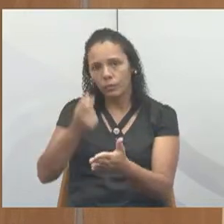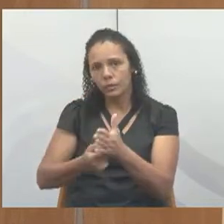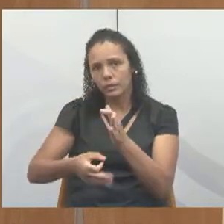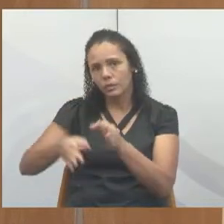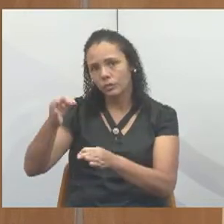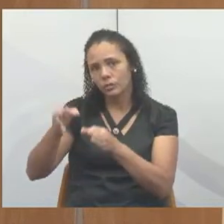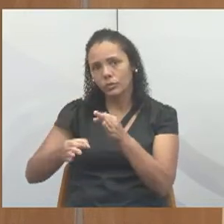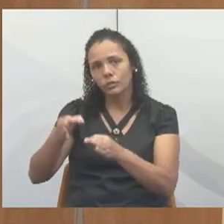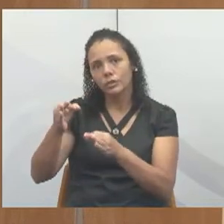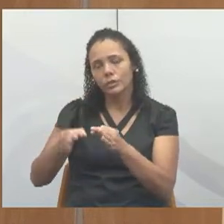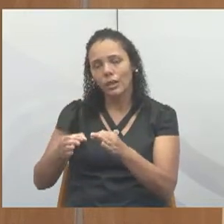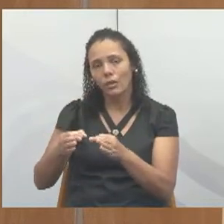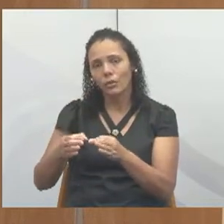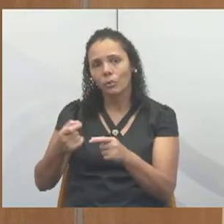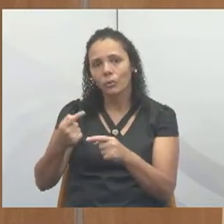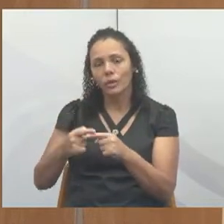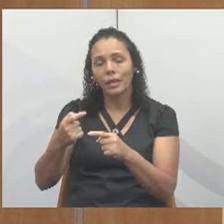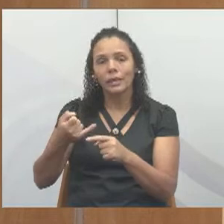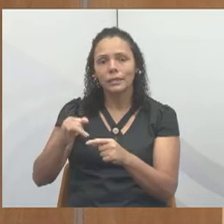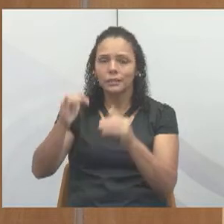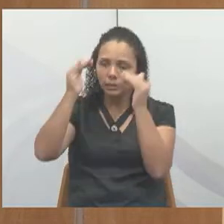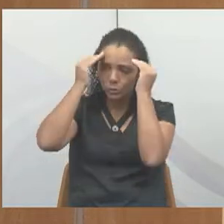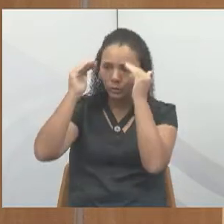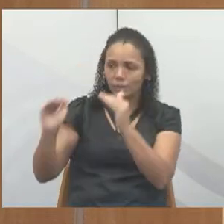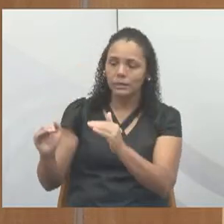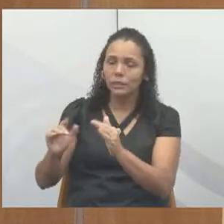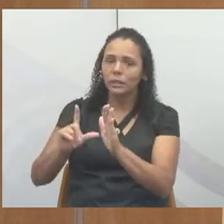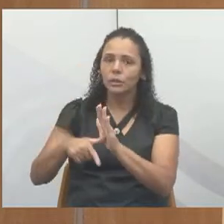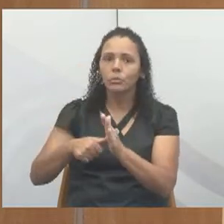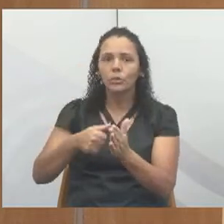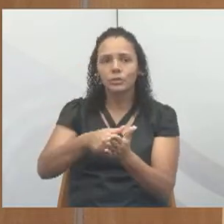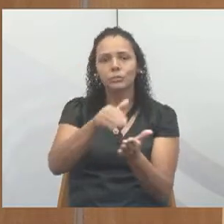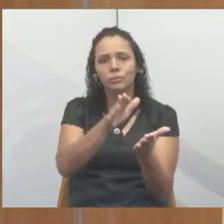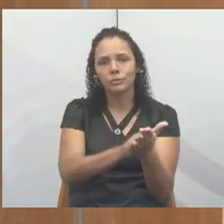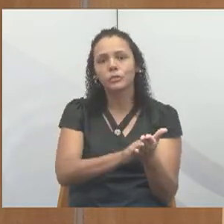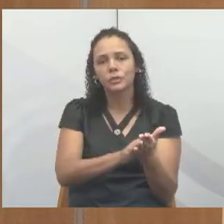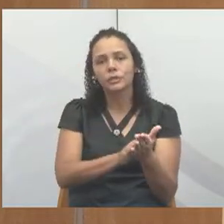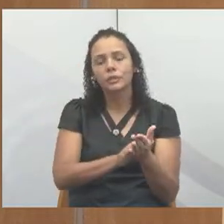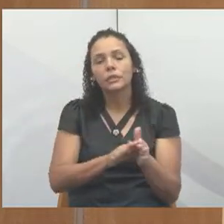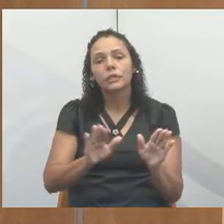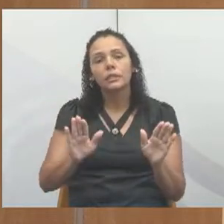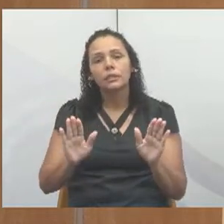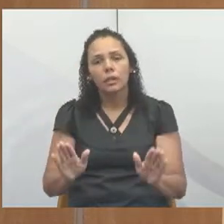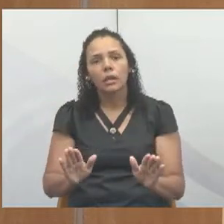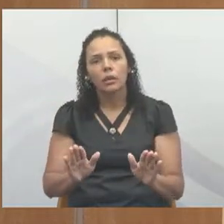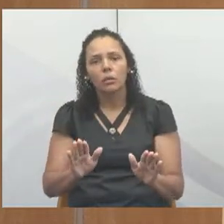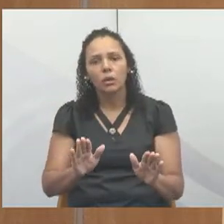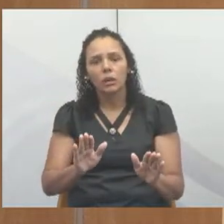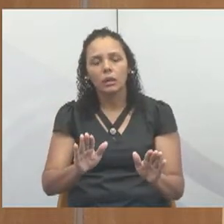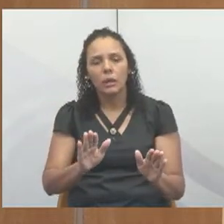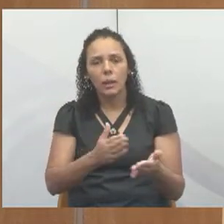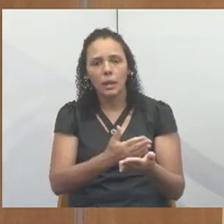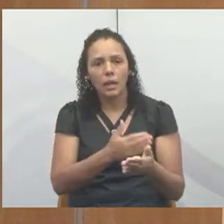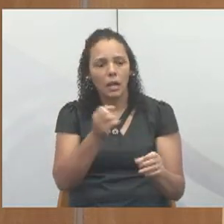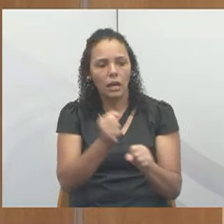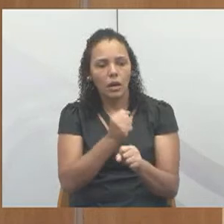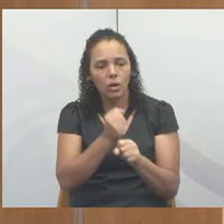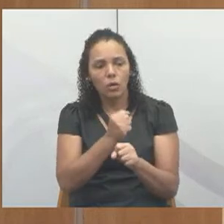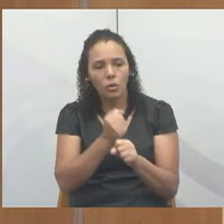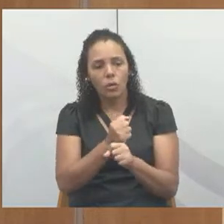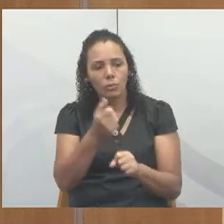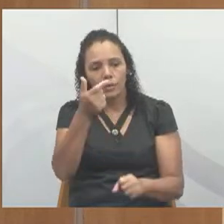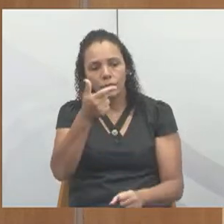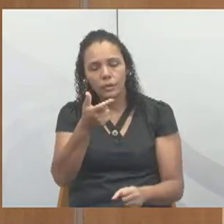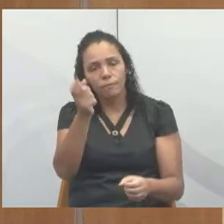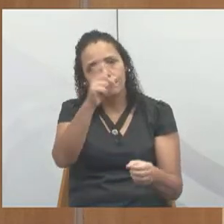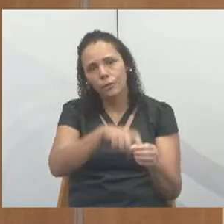por desobediência judicial. Então, nesse momento, a gente não vai entrar na Praça Conde Frontin, porque existe essa decisão